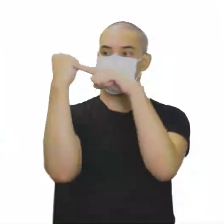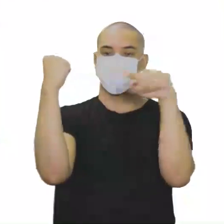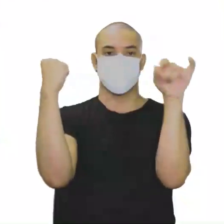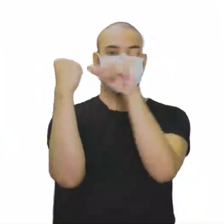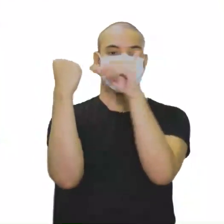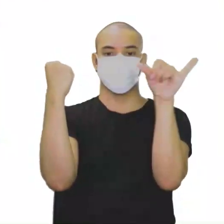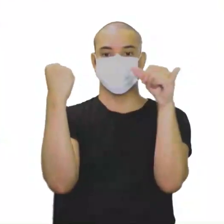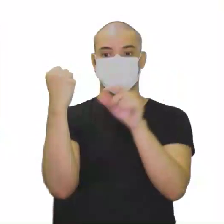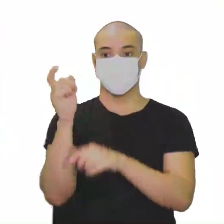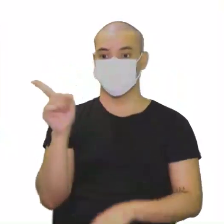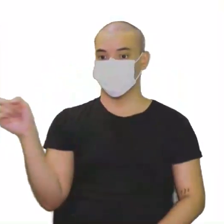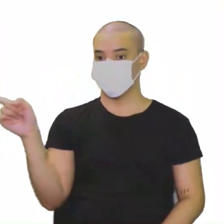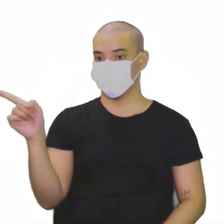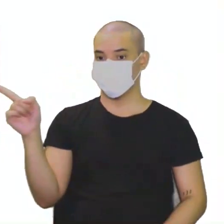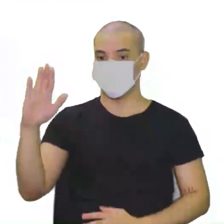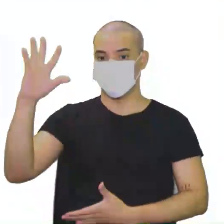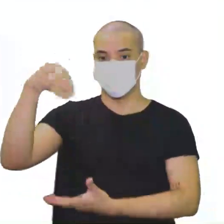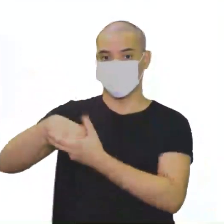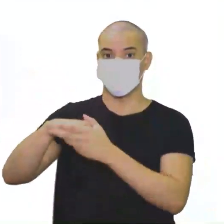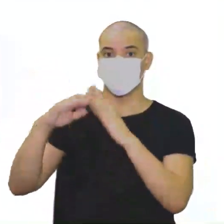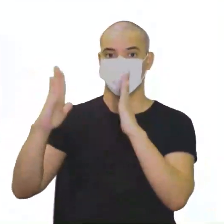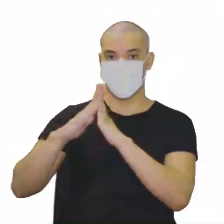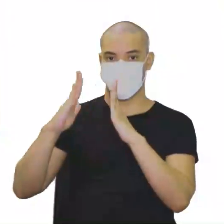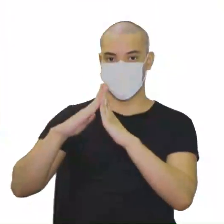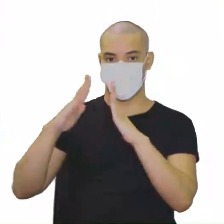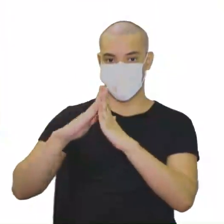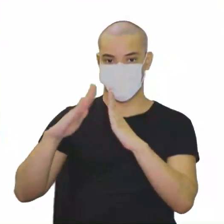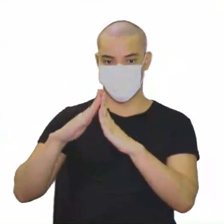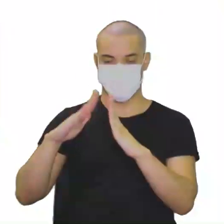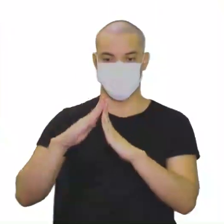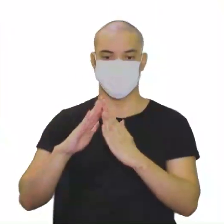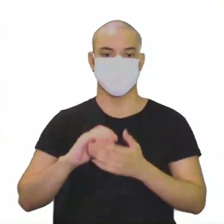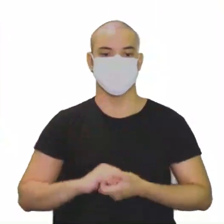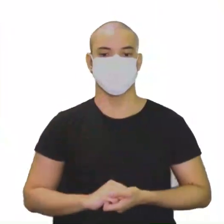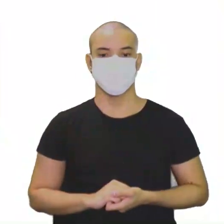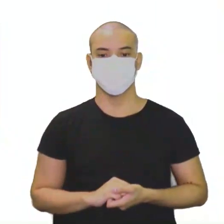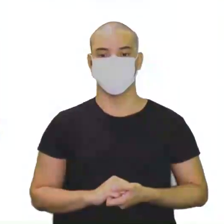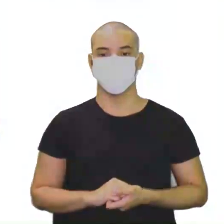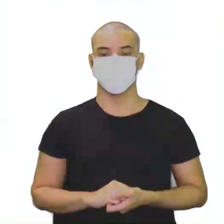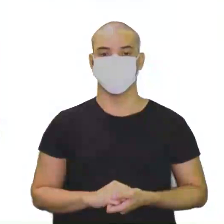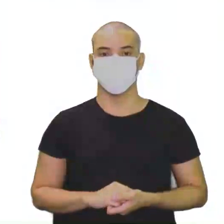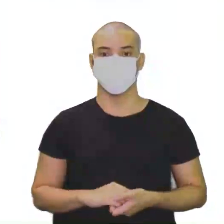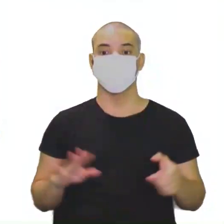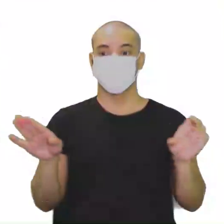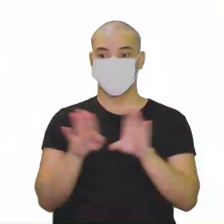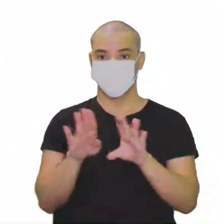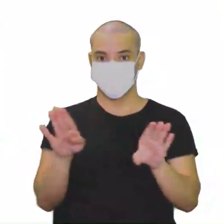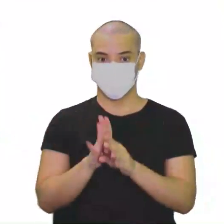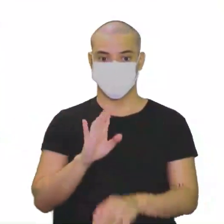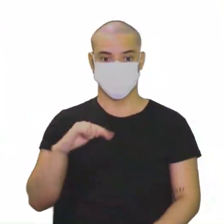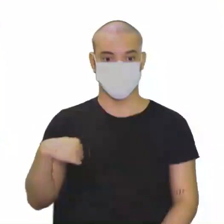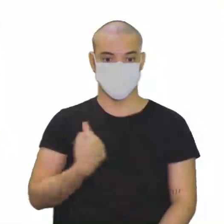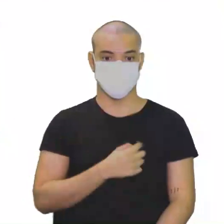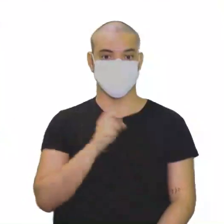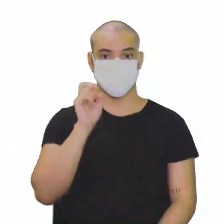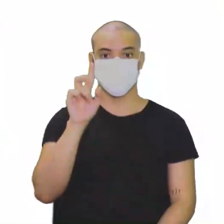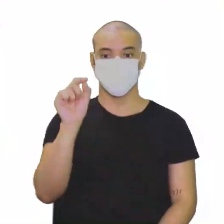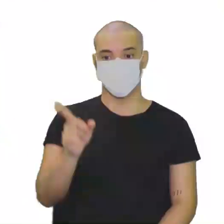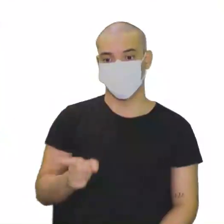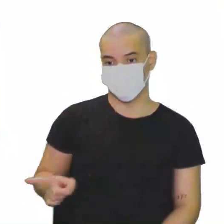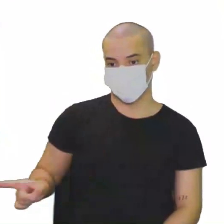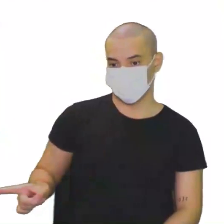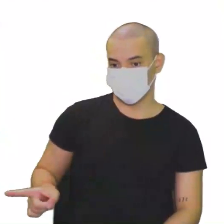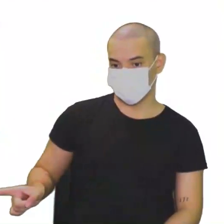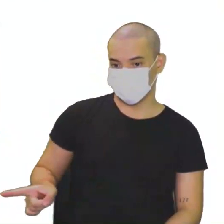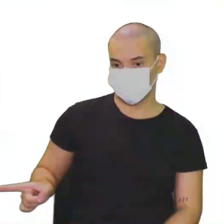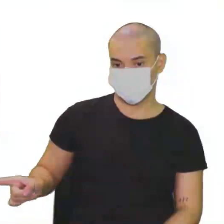na residência, tá? Então é perigoso ocorrer isso daí, ok? Bom, pessoal, nós vimos também a questão de sobrecargas